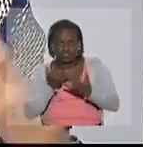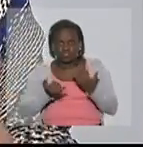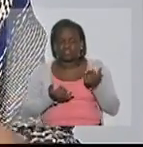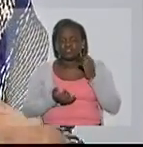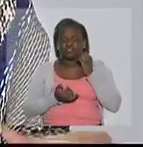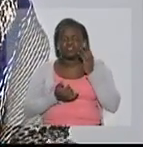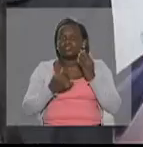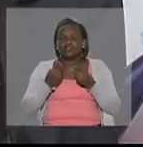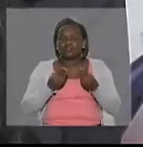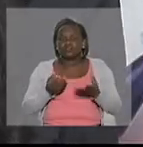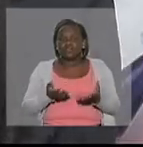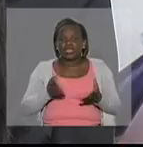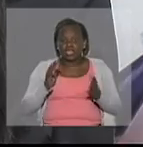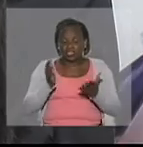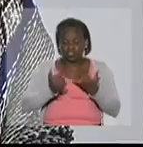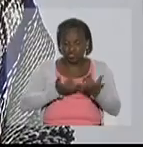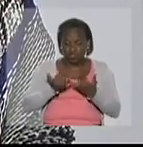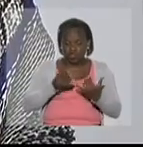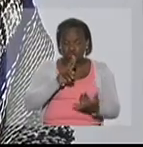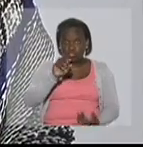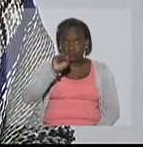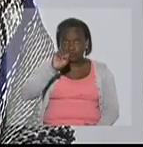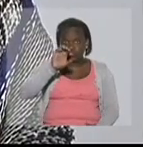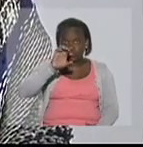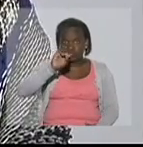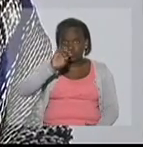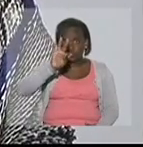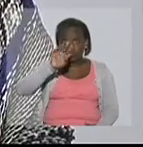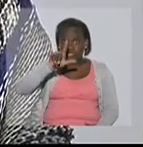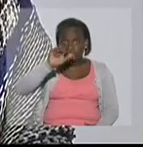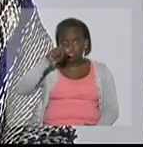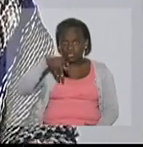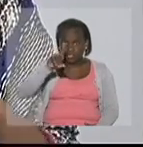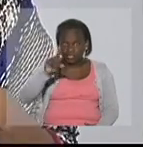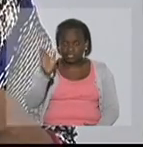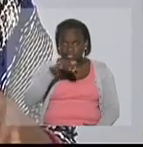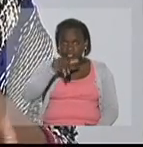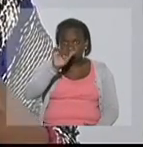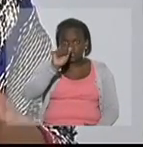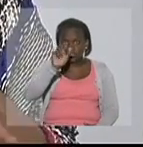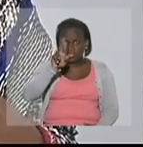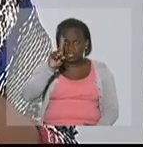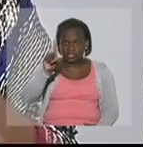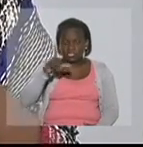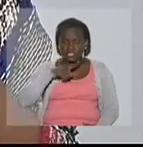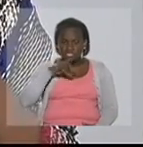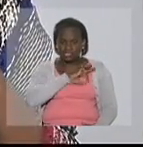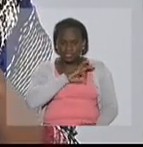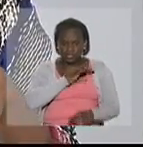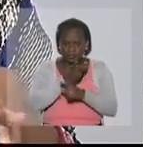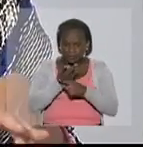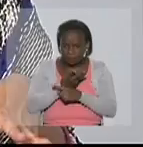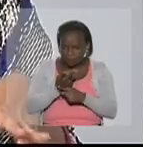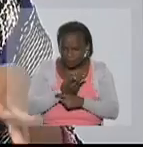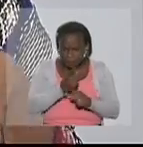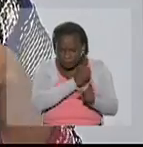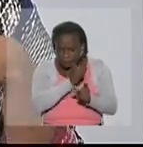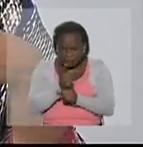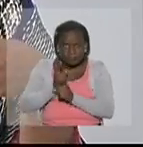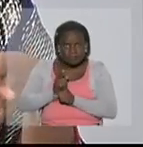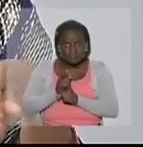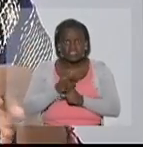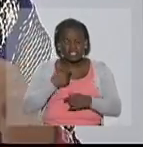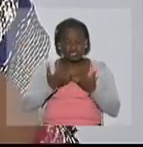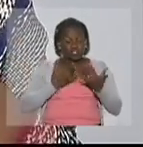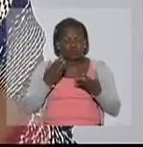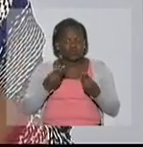jogo né É mesmo Como assim era um jogo um jogo chamado Scotland ar era um jogo Super de detetive também tinha o detetive então eu